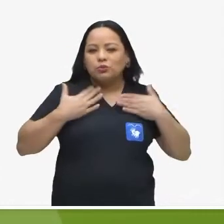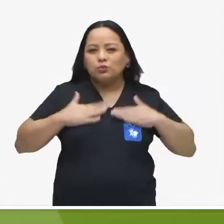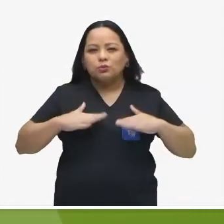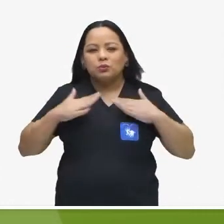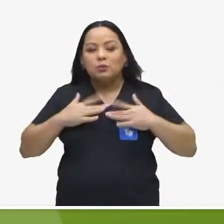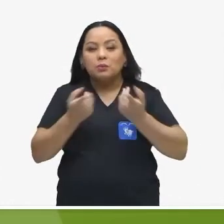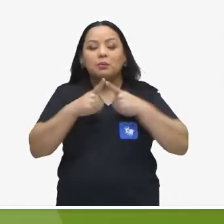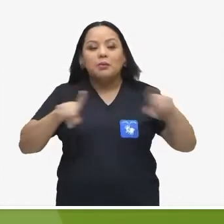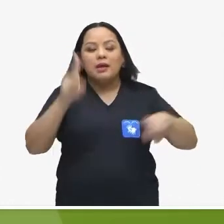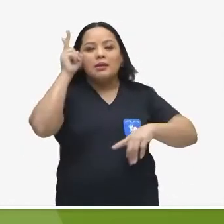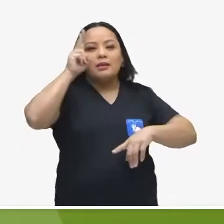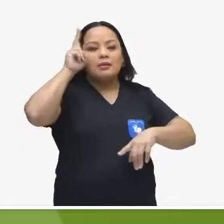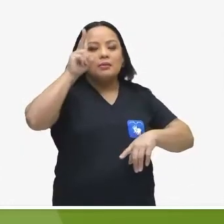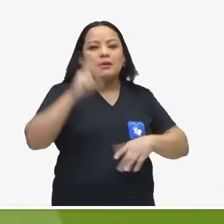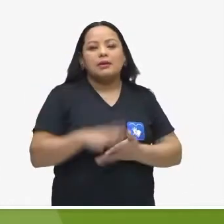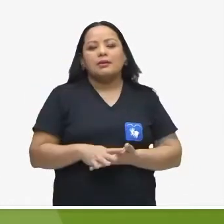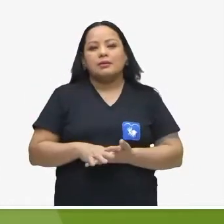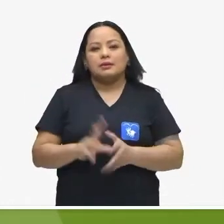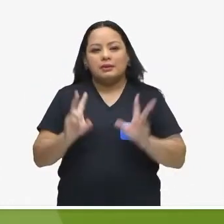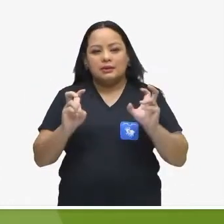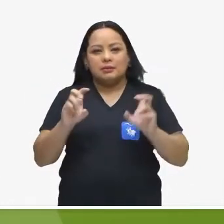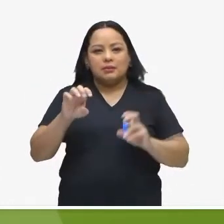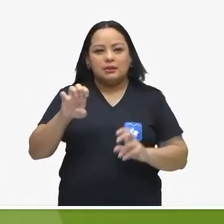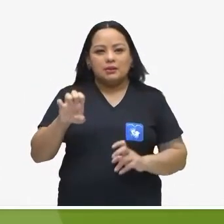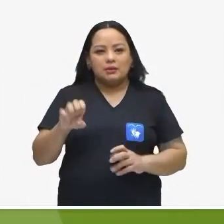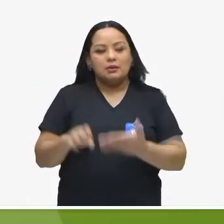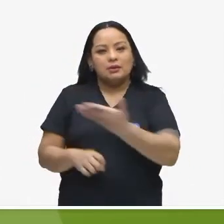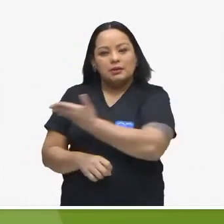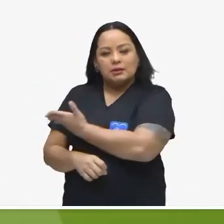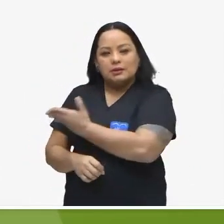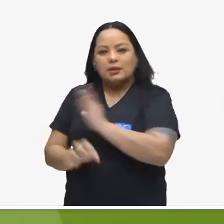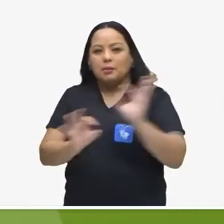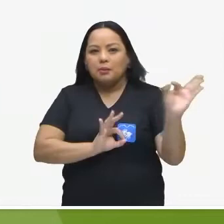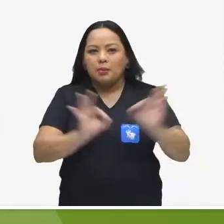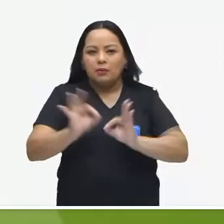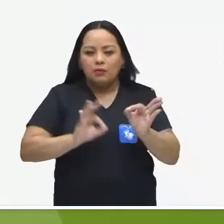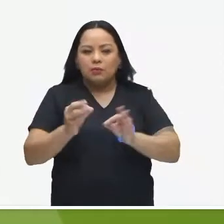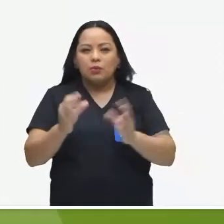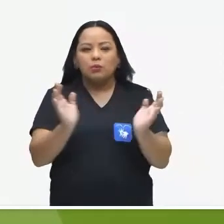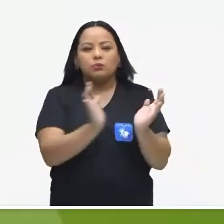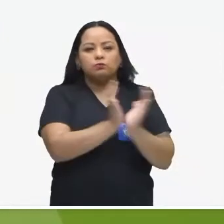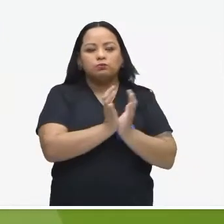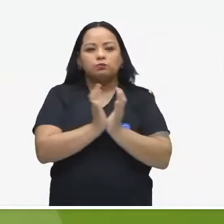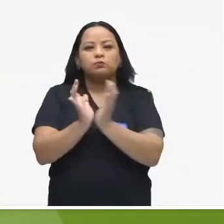mas lembrando que o ecossistema é formado aí pelo conjunto